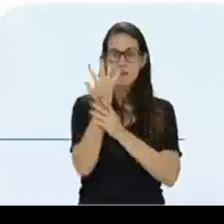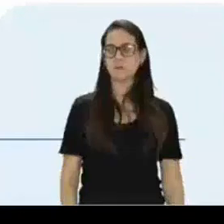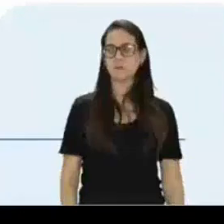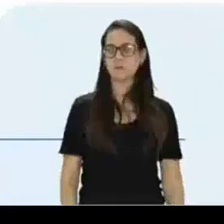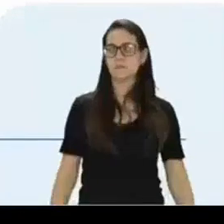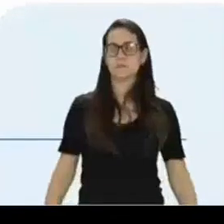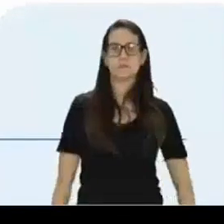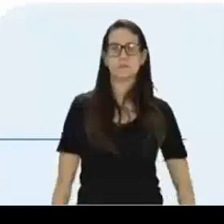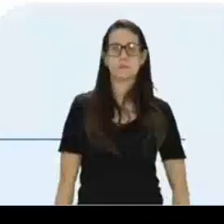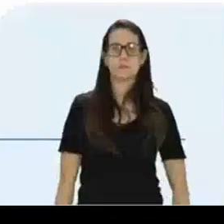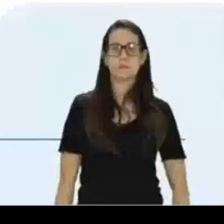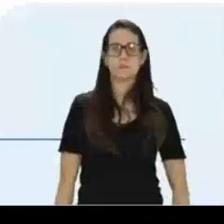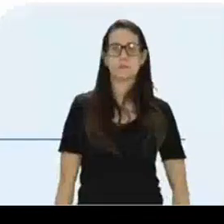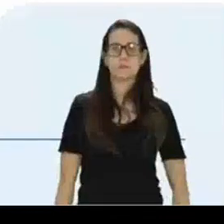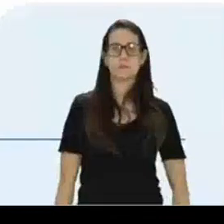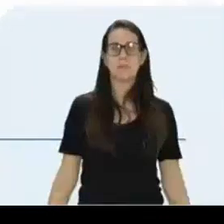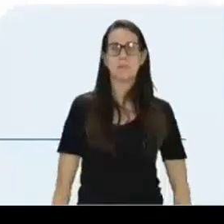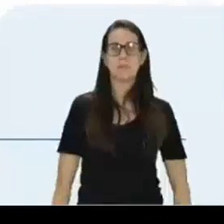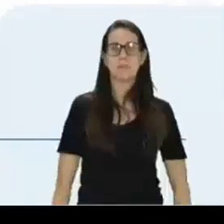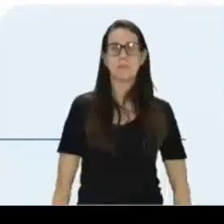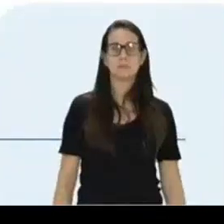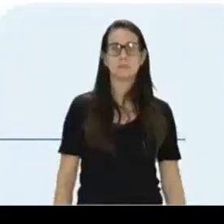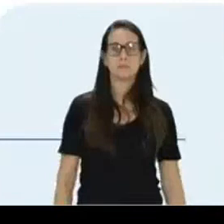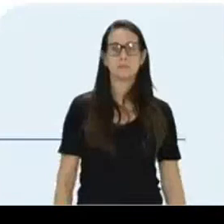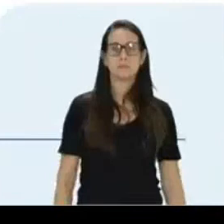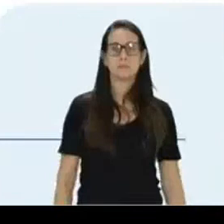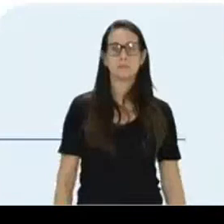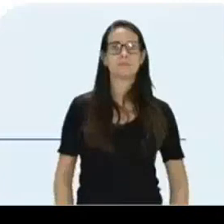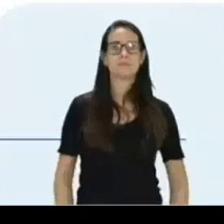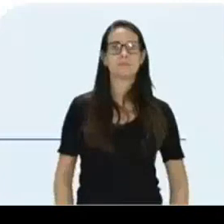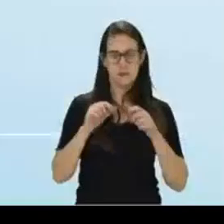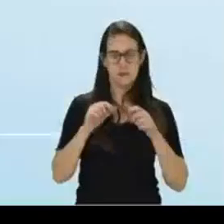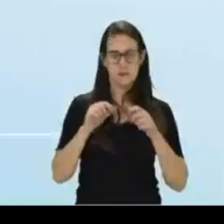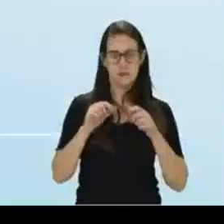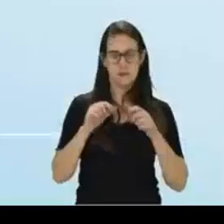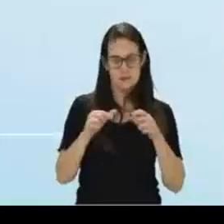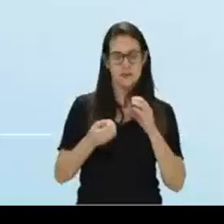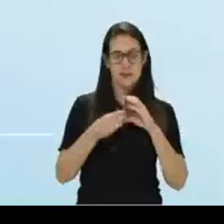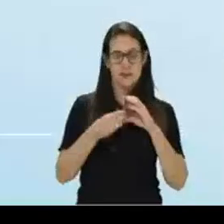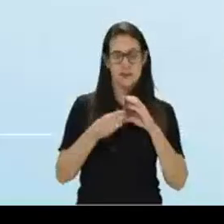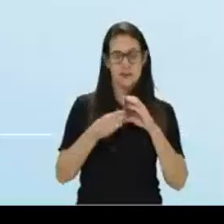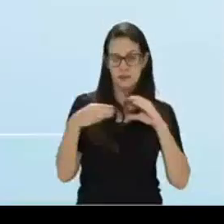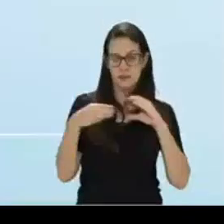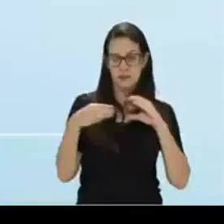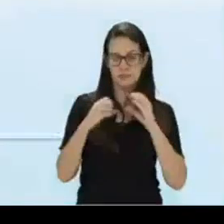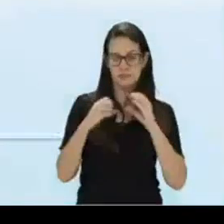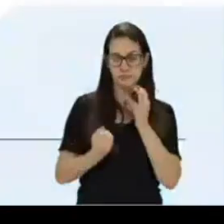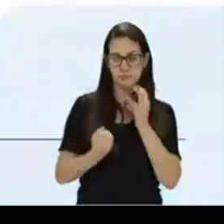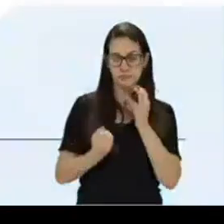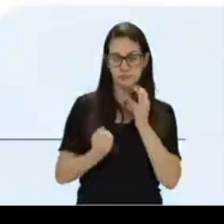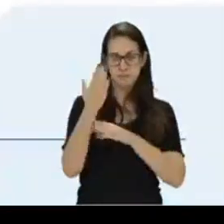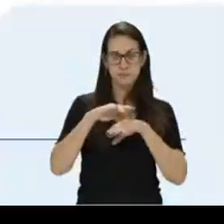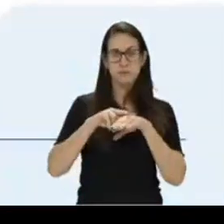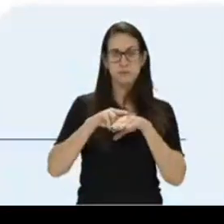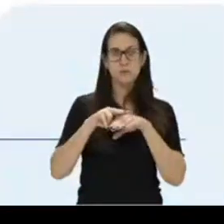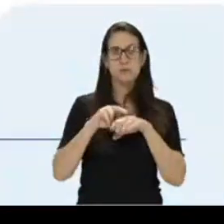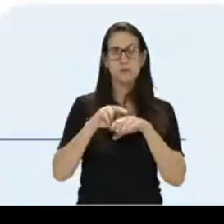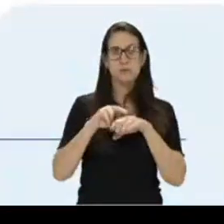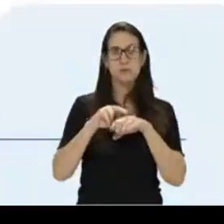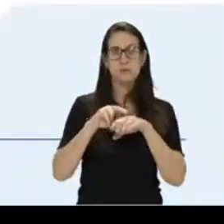nós vamos observar uma lâmina de mitose, uma lâmina de raiz de cebola,